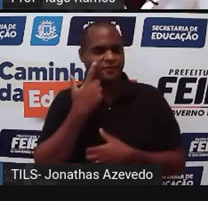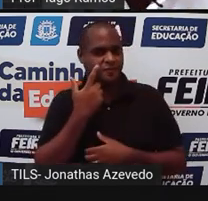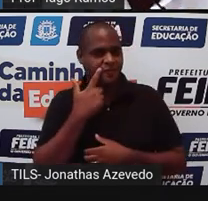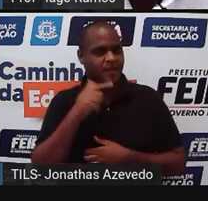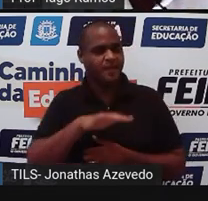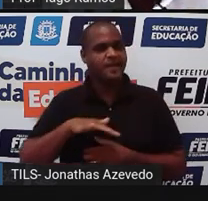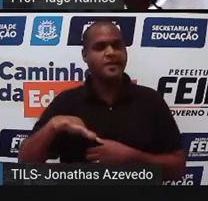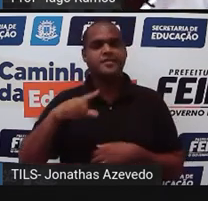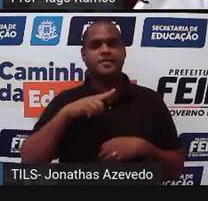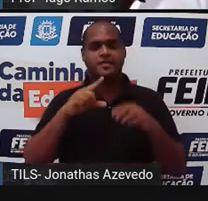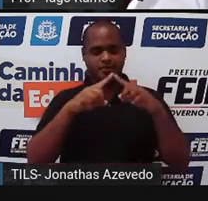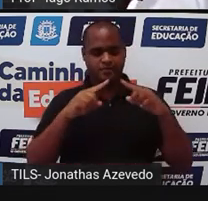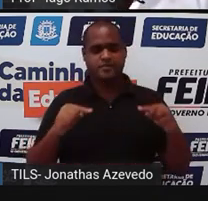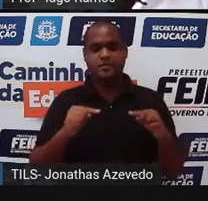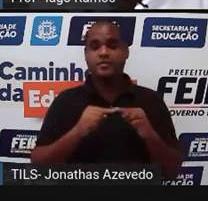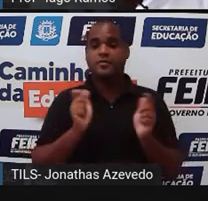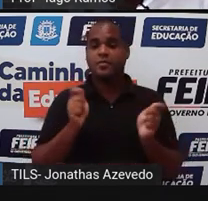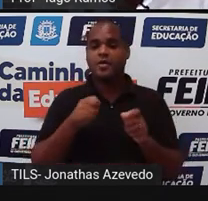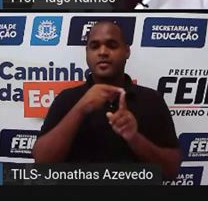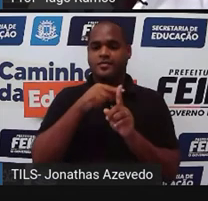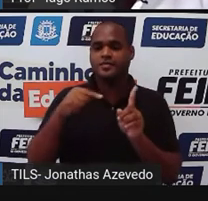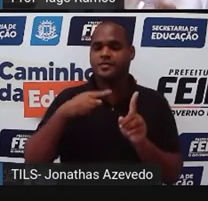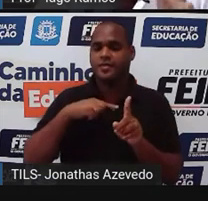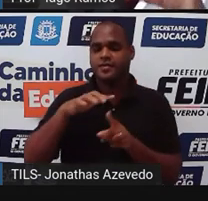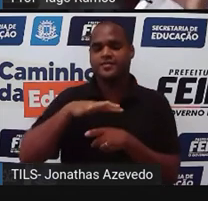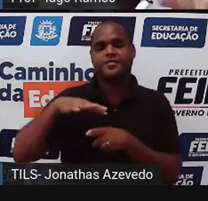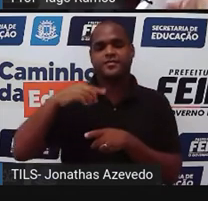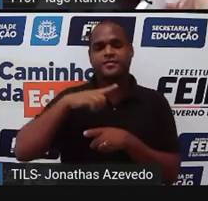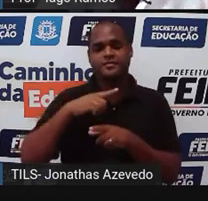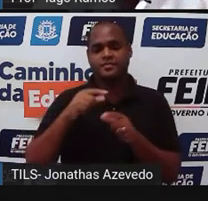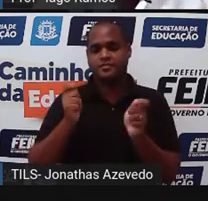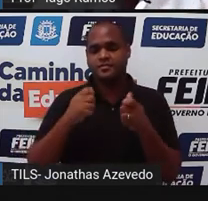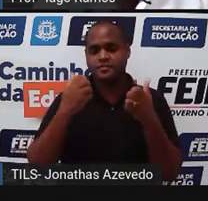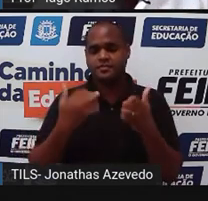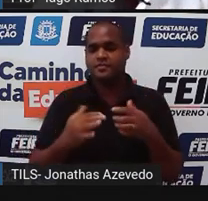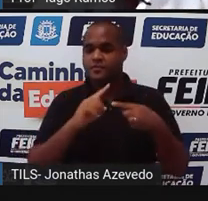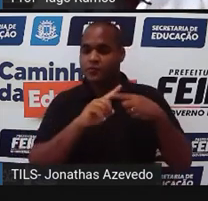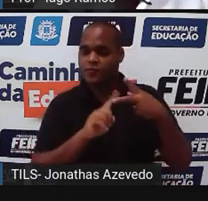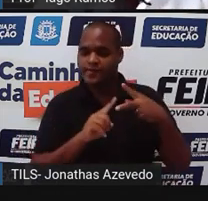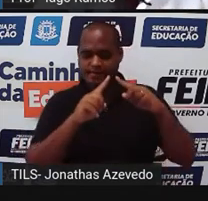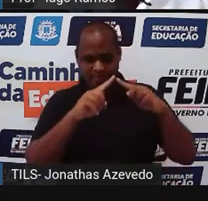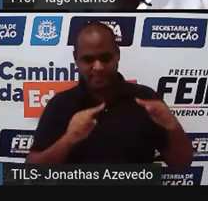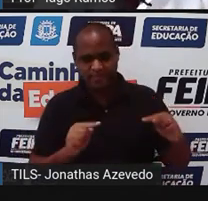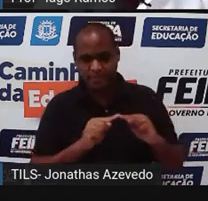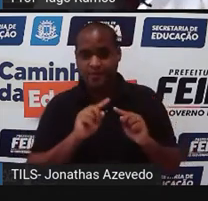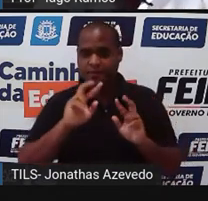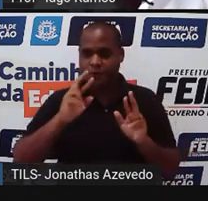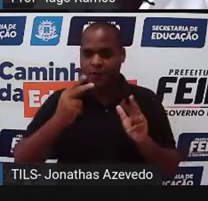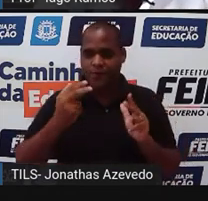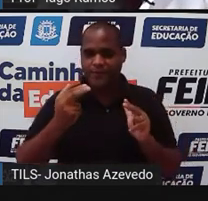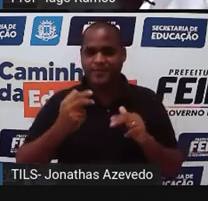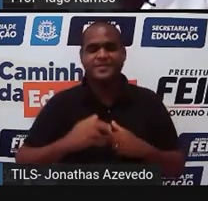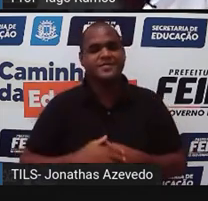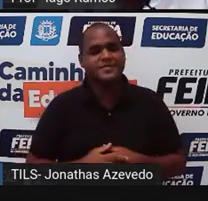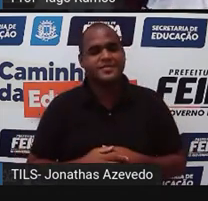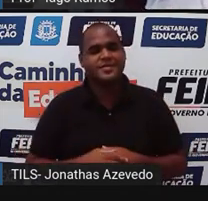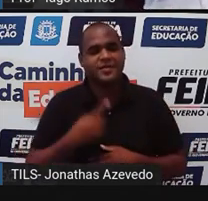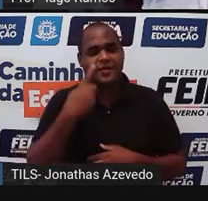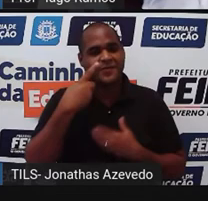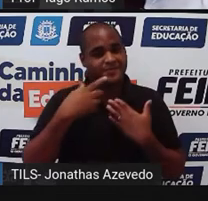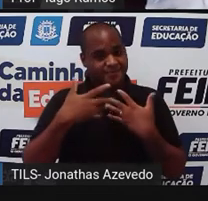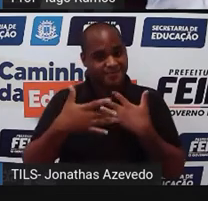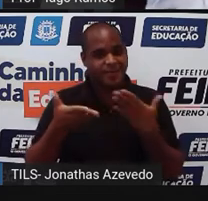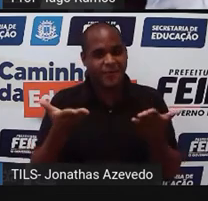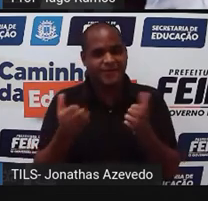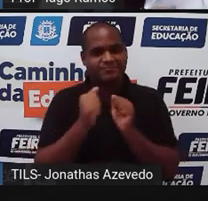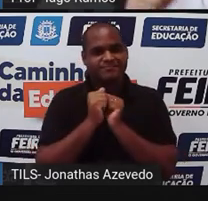acaba sendo metade da área do retângulo que é formado por esses dois triângulos semelhantes Tá bom então é isso que a gente vai